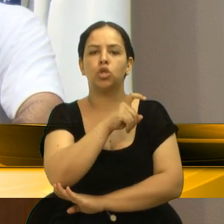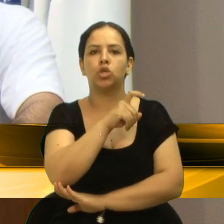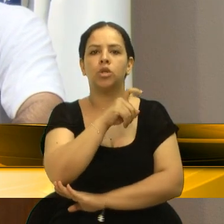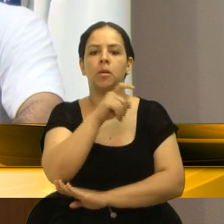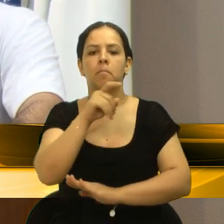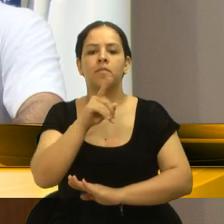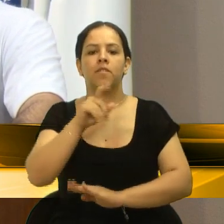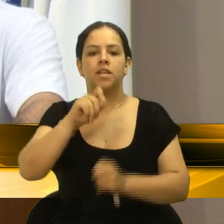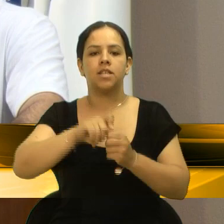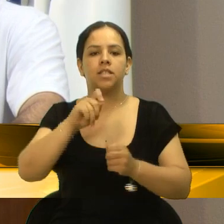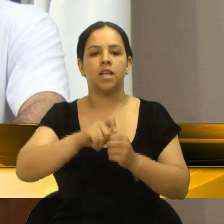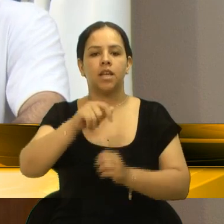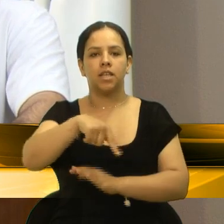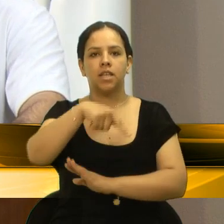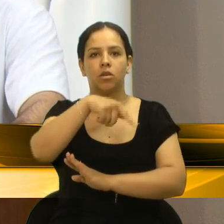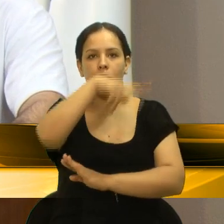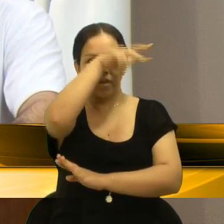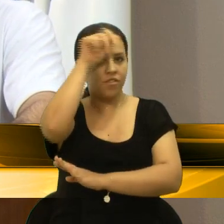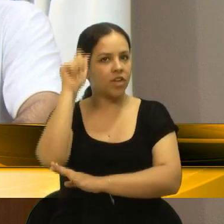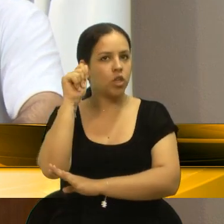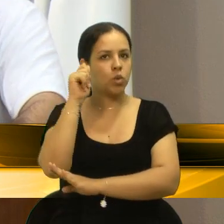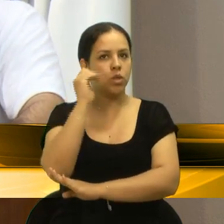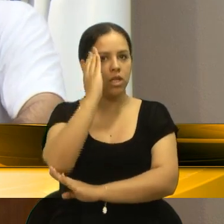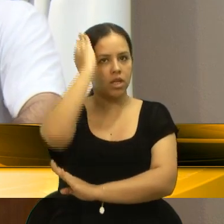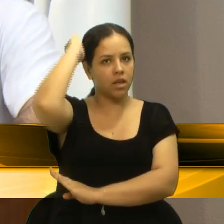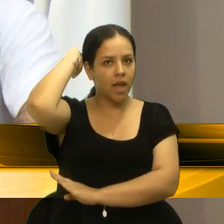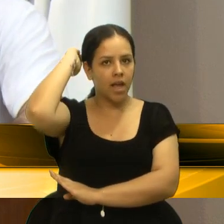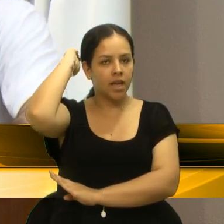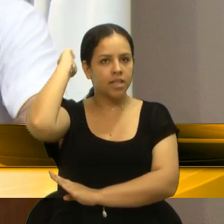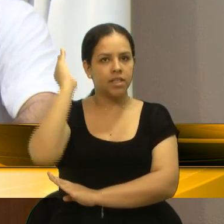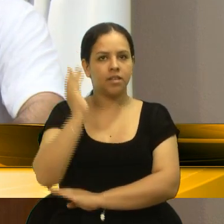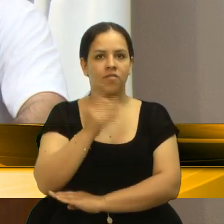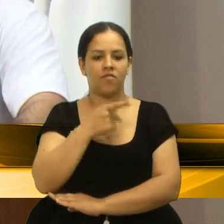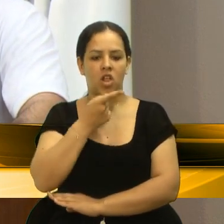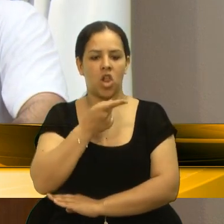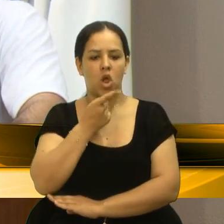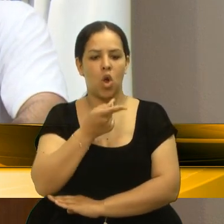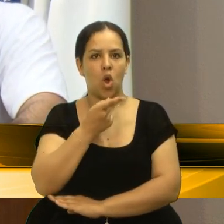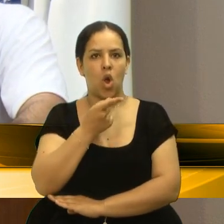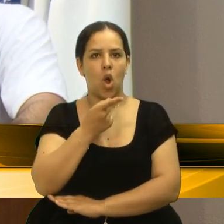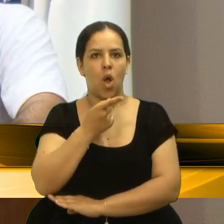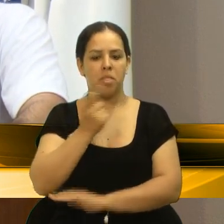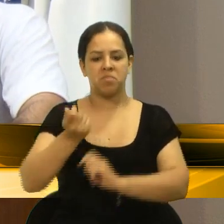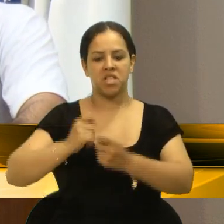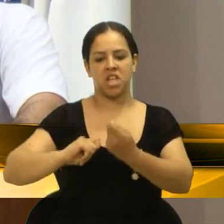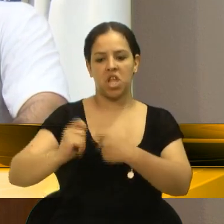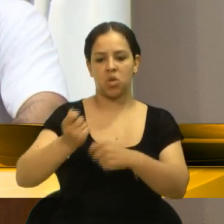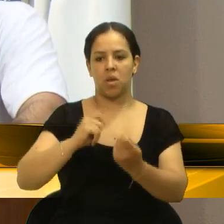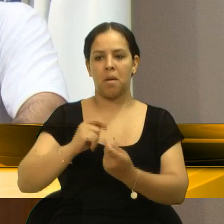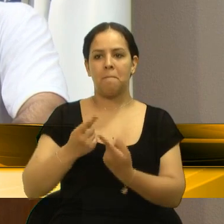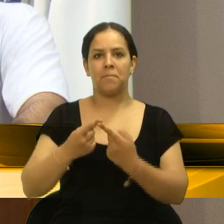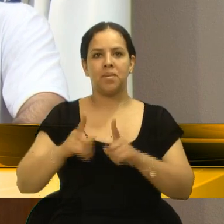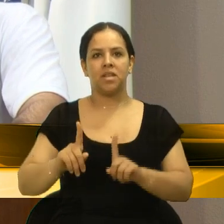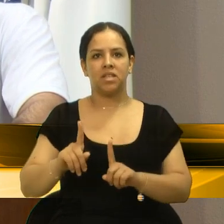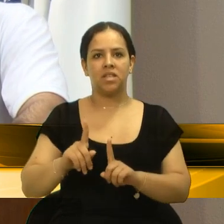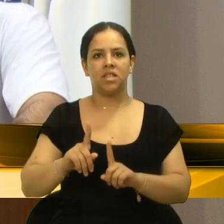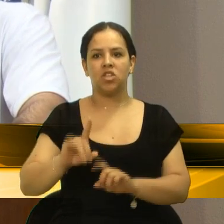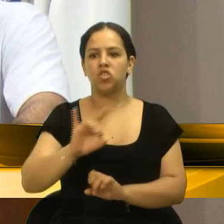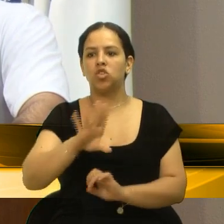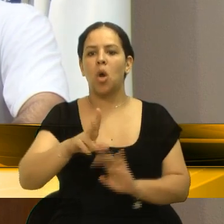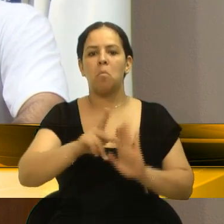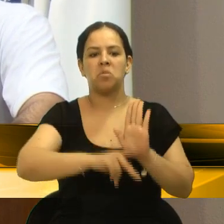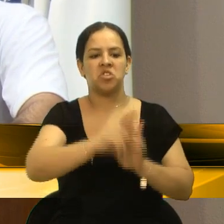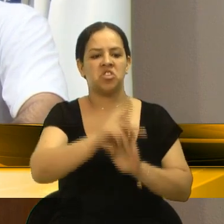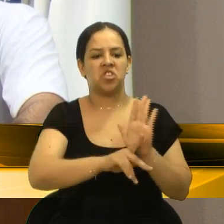Guerra, que se autodenominou gestor, mas não passa de um rascunho de um projeto mal elaborado